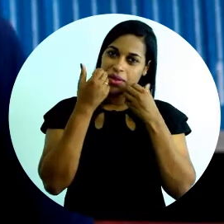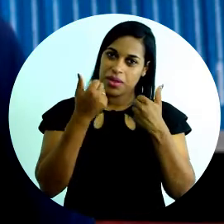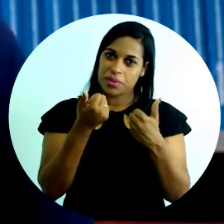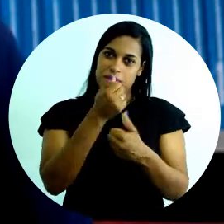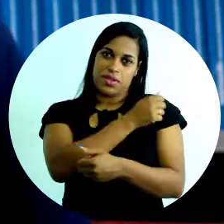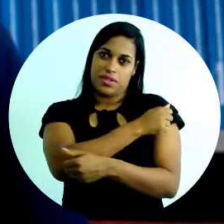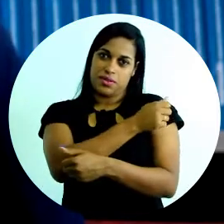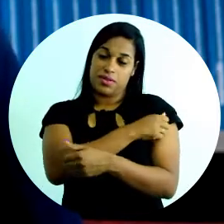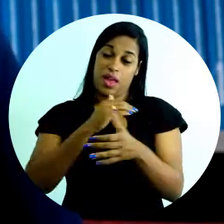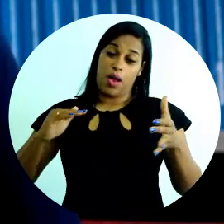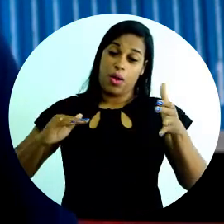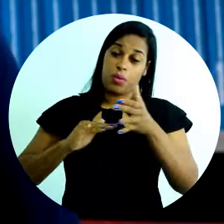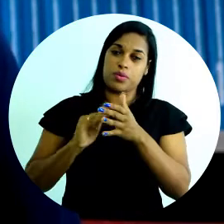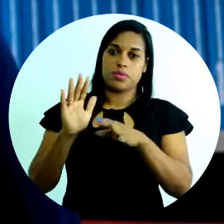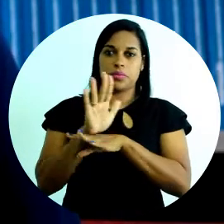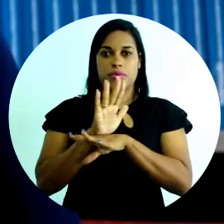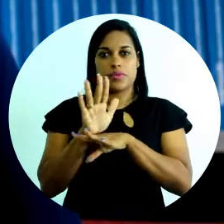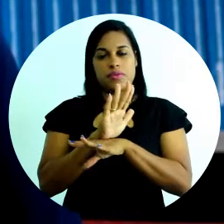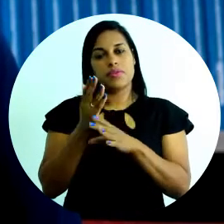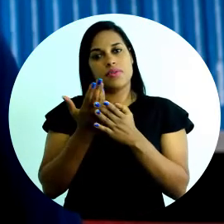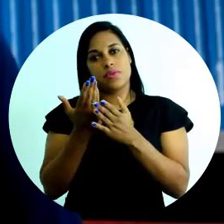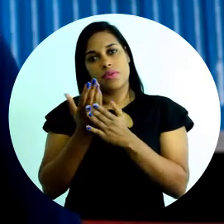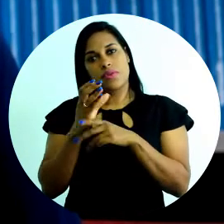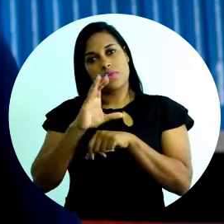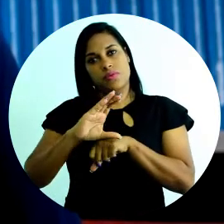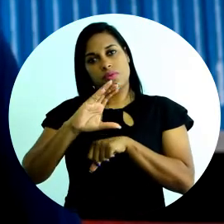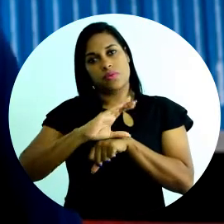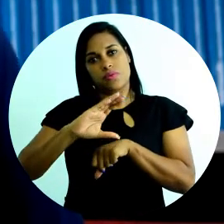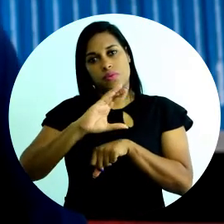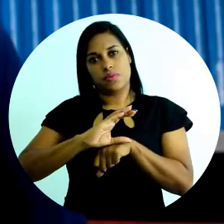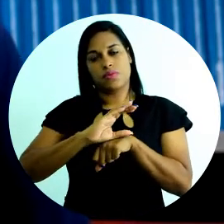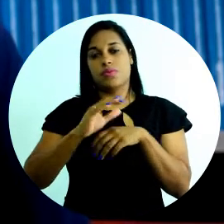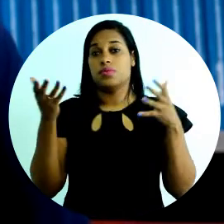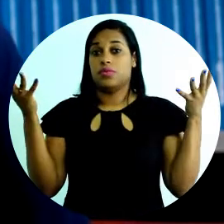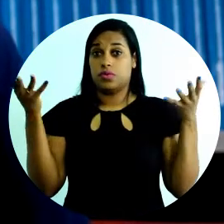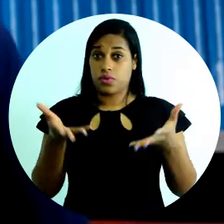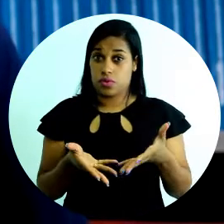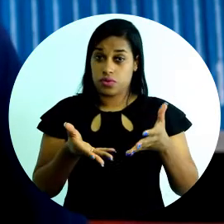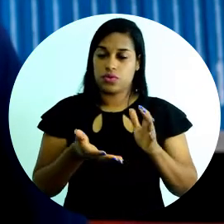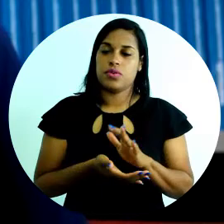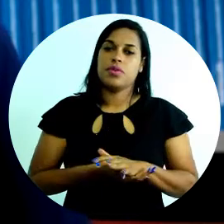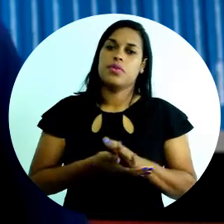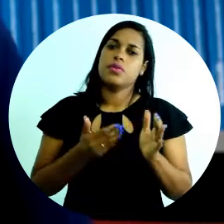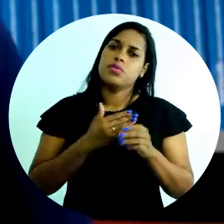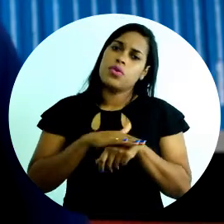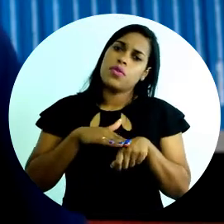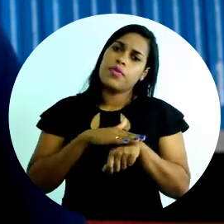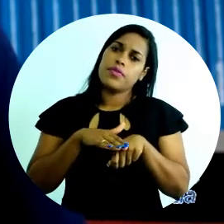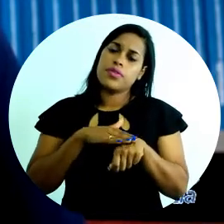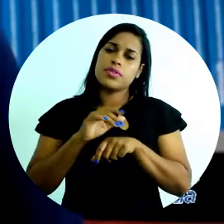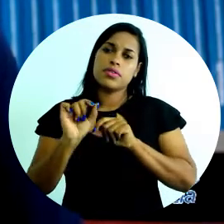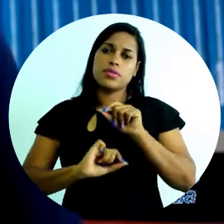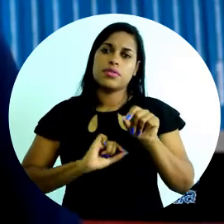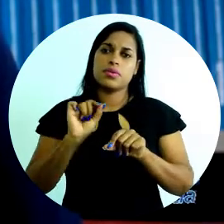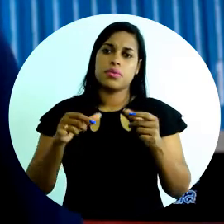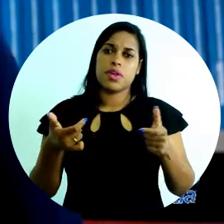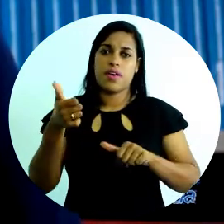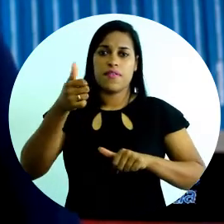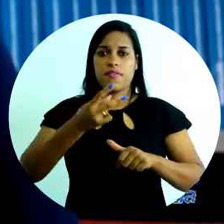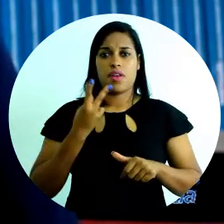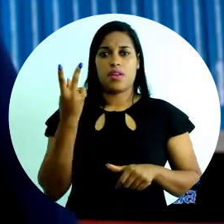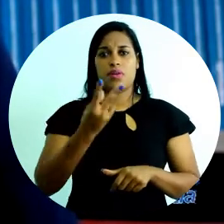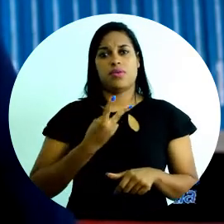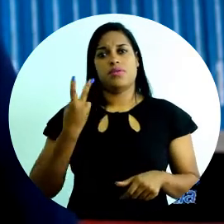Olá pessoal, chegamos à última videoaula do nosso curso e hoje nós vamos conversar um pouco sobre